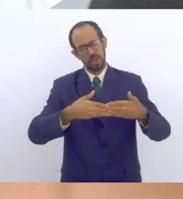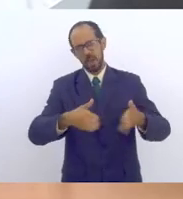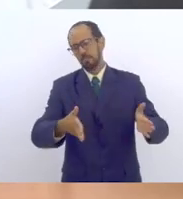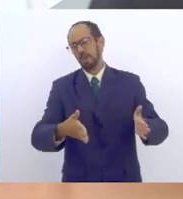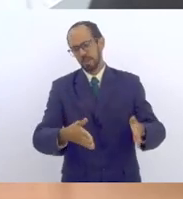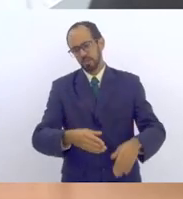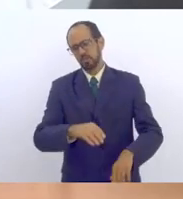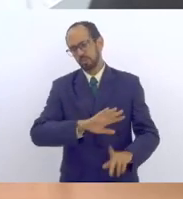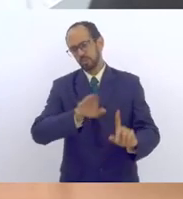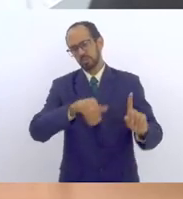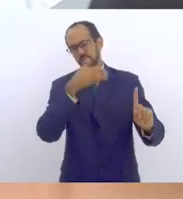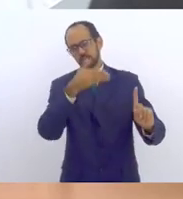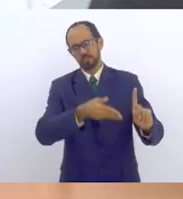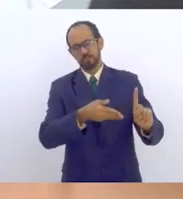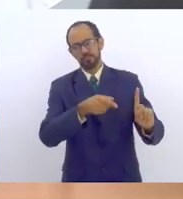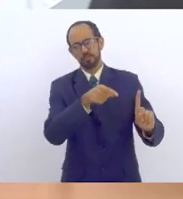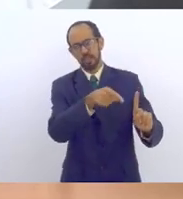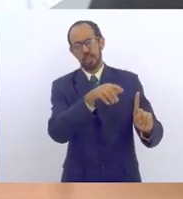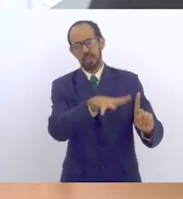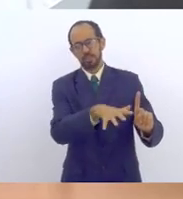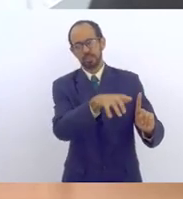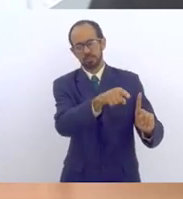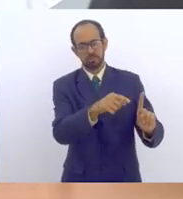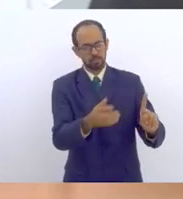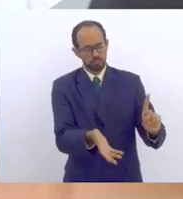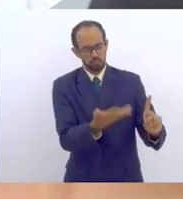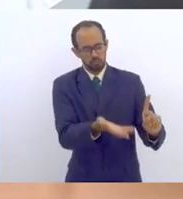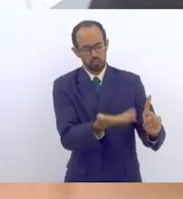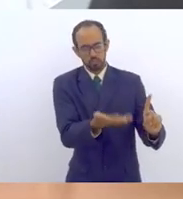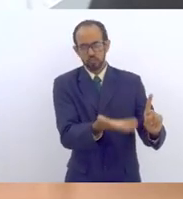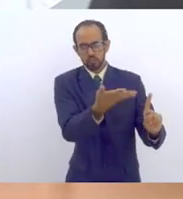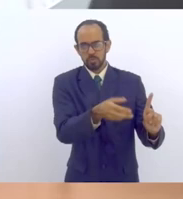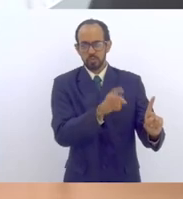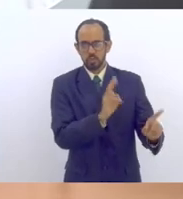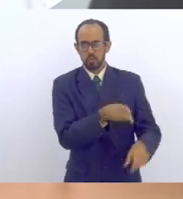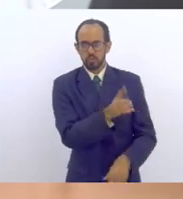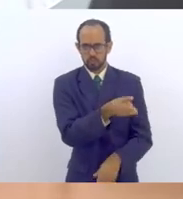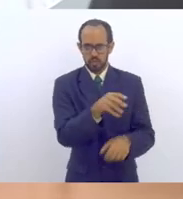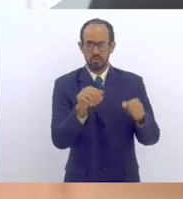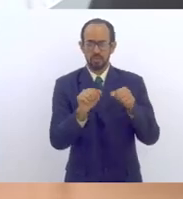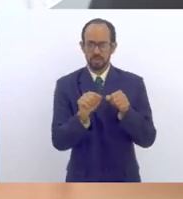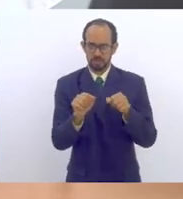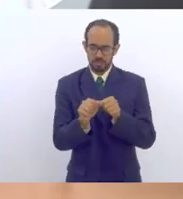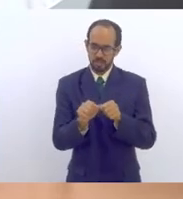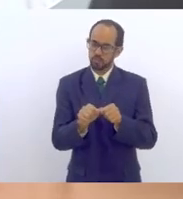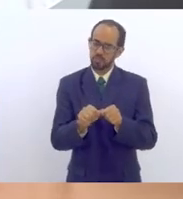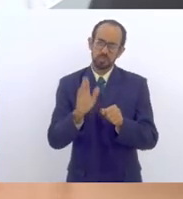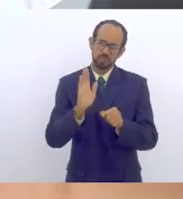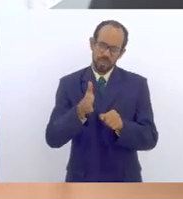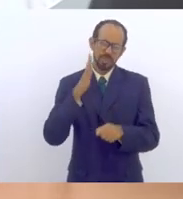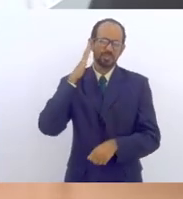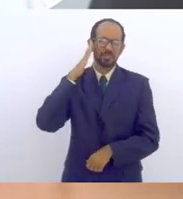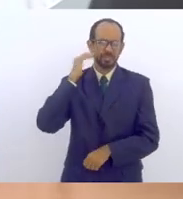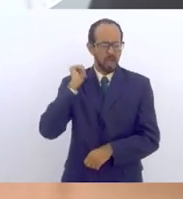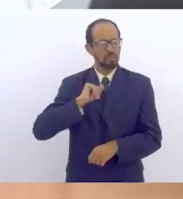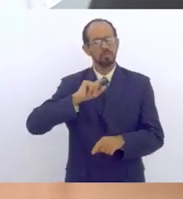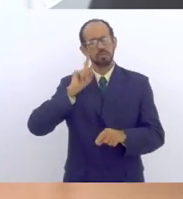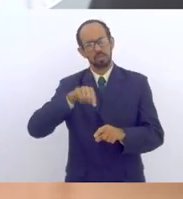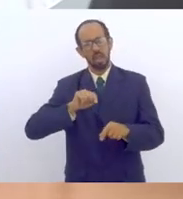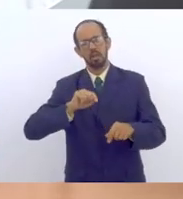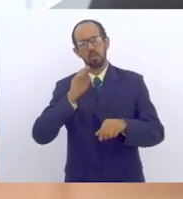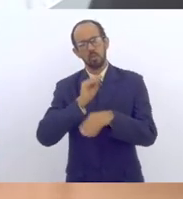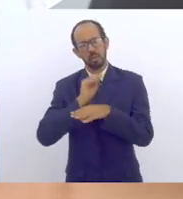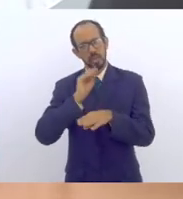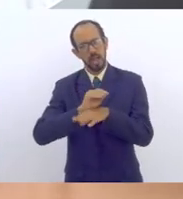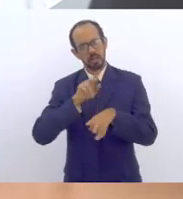Moção é para servir de estímulo você continuar fazendo o que você já faz quer cuidar das pessoas que mais precisam isso